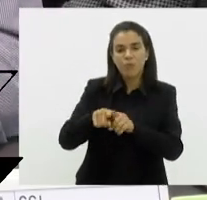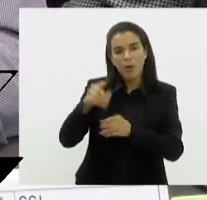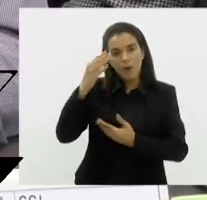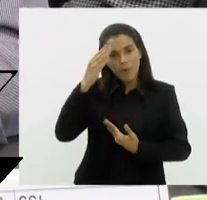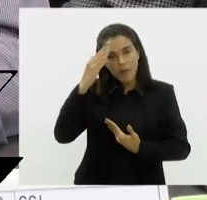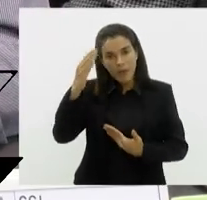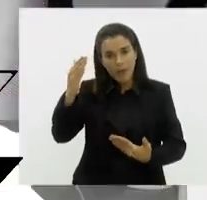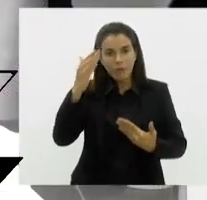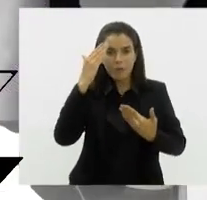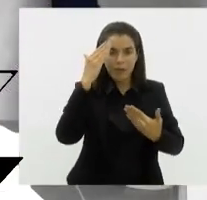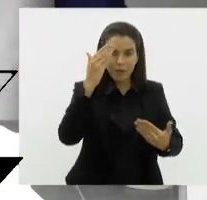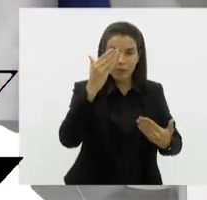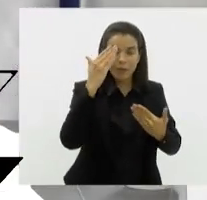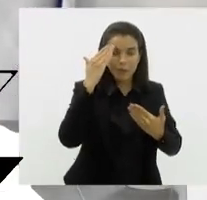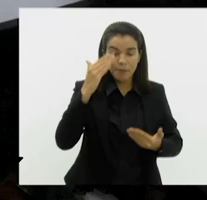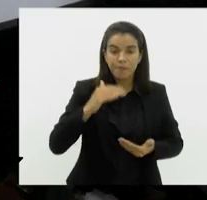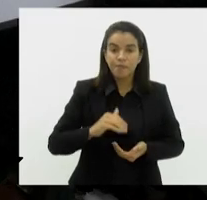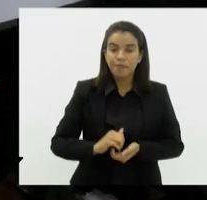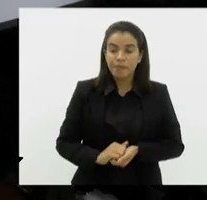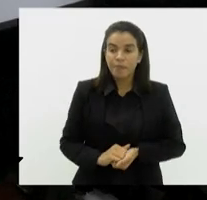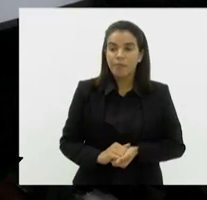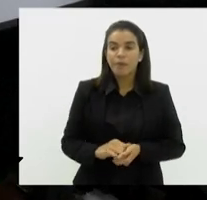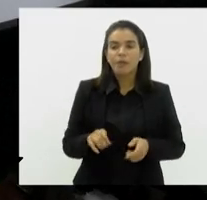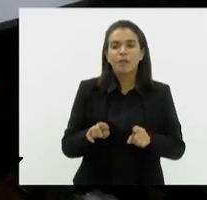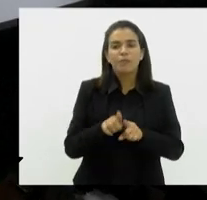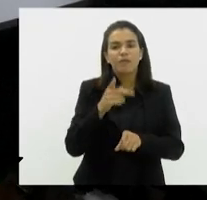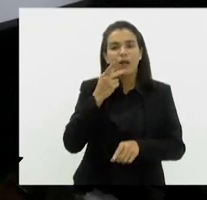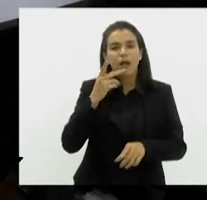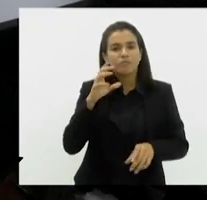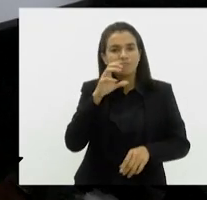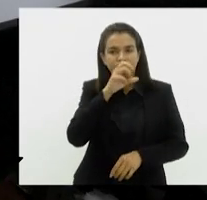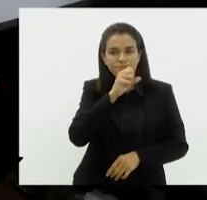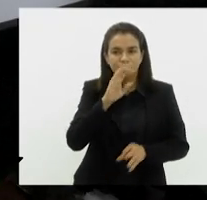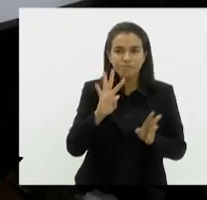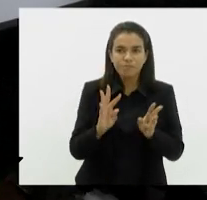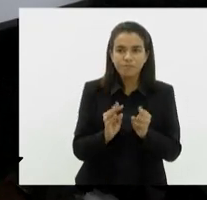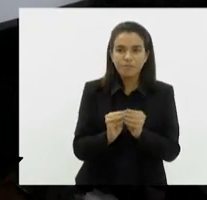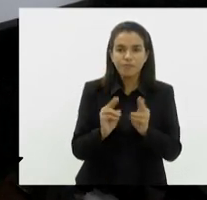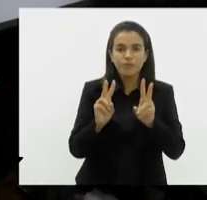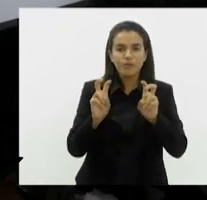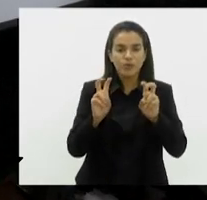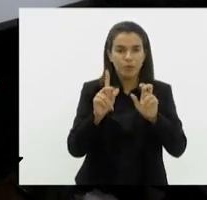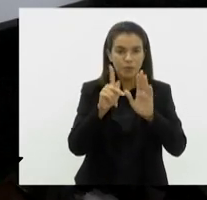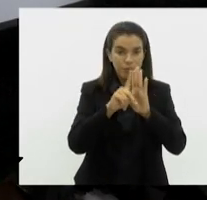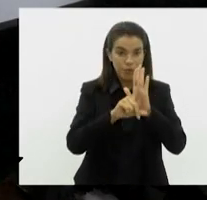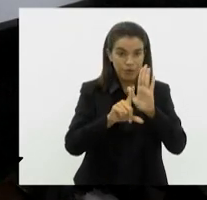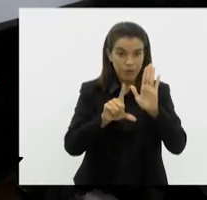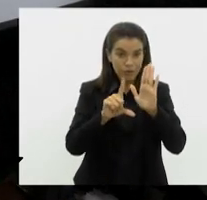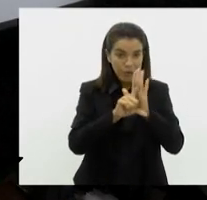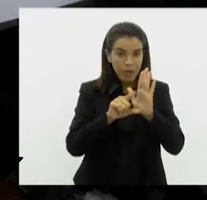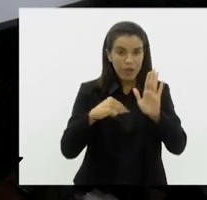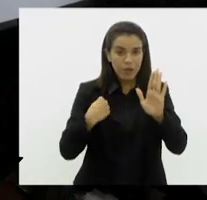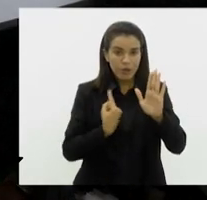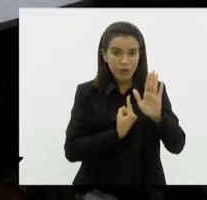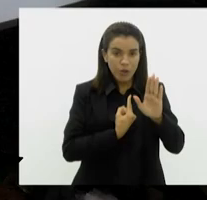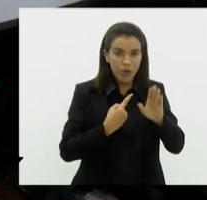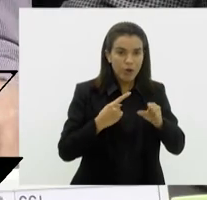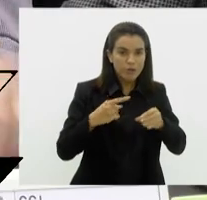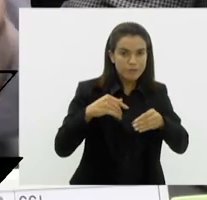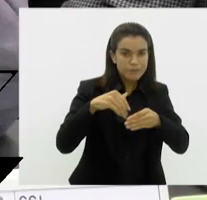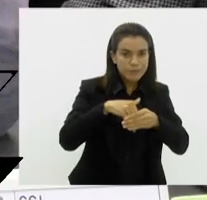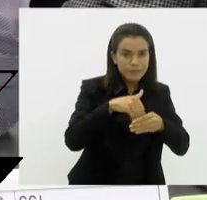deputado Depois, Acer, deputado Luiz Paulo. Dizer, e muito rapidamente, a questão do projeto que nós votamos,